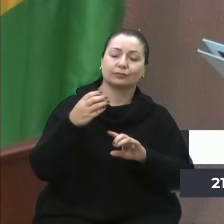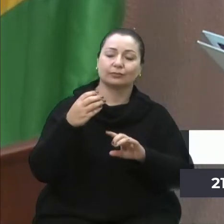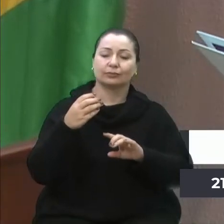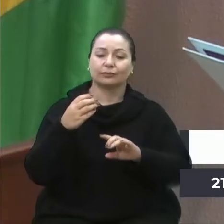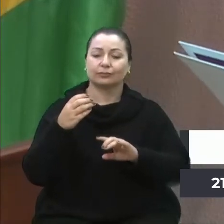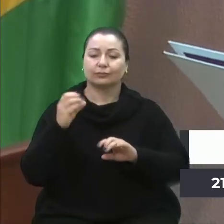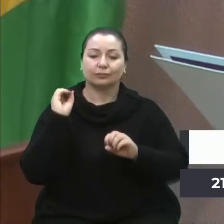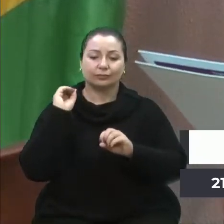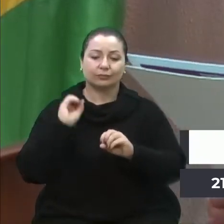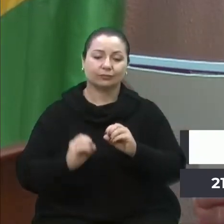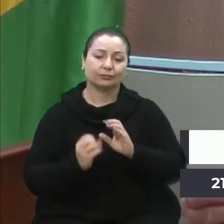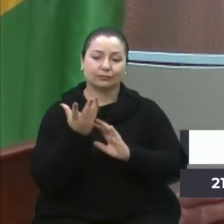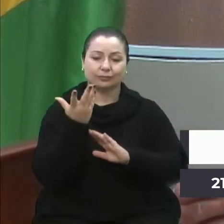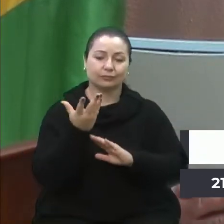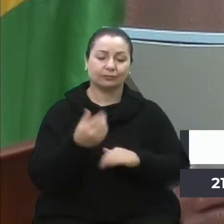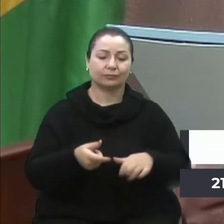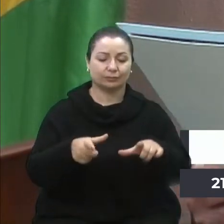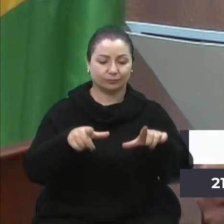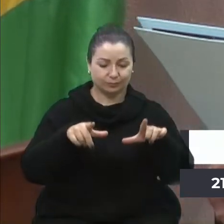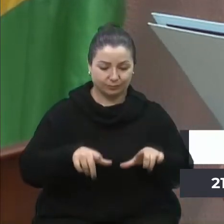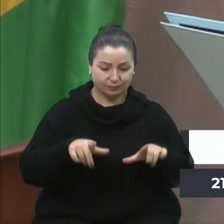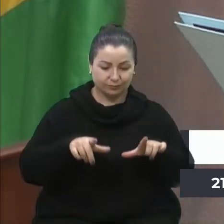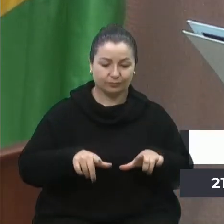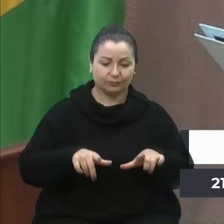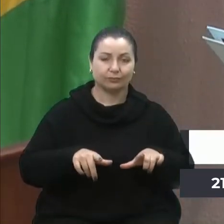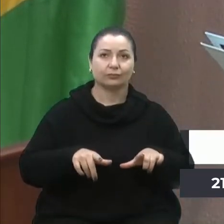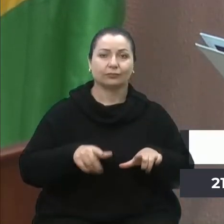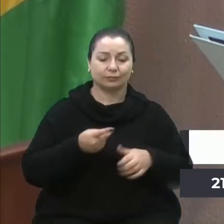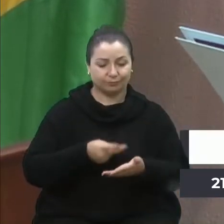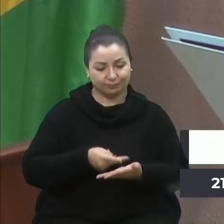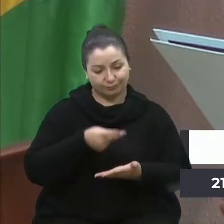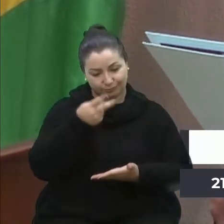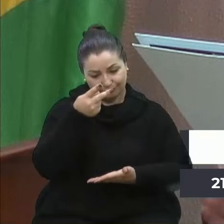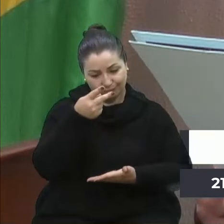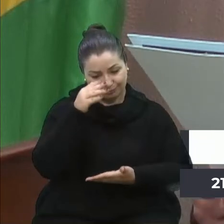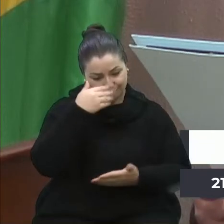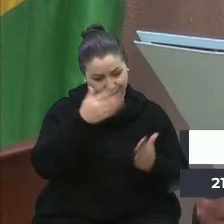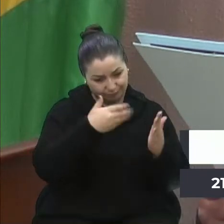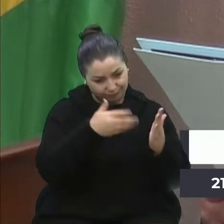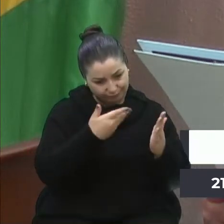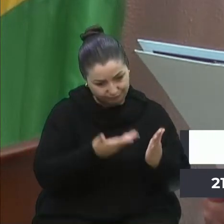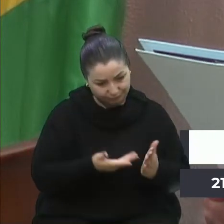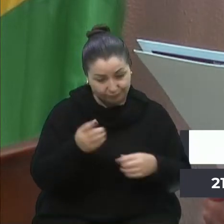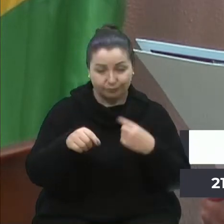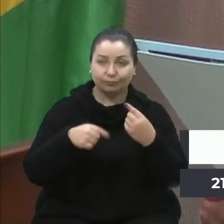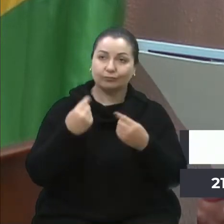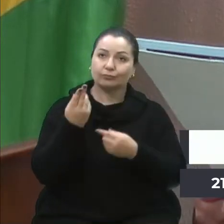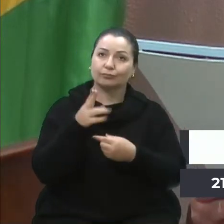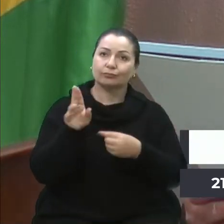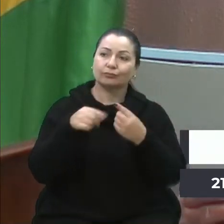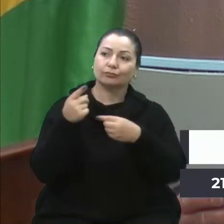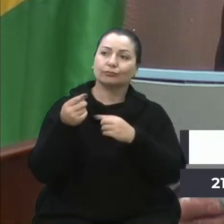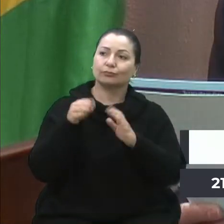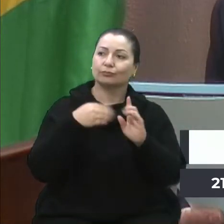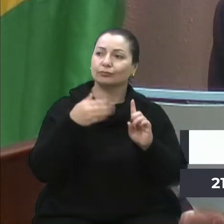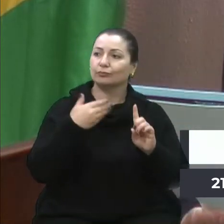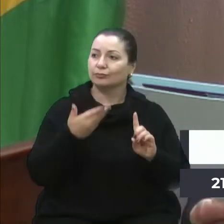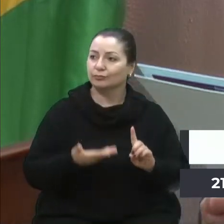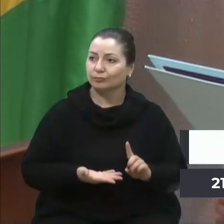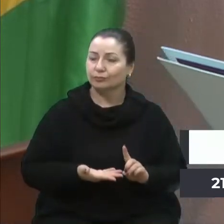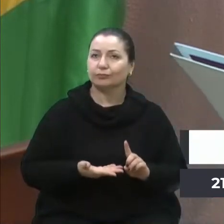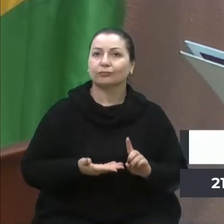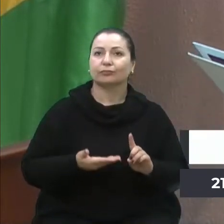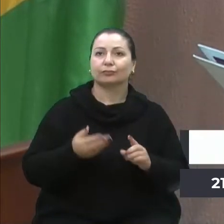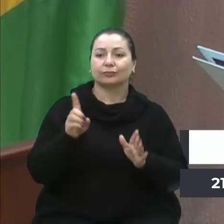a concessão de títulos honoríficos ou de outras honrarias. A iniciativa do decreto